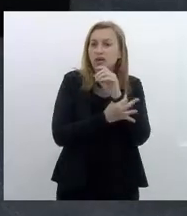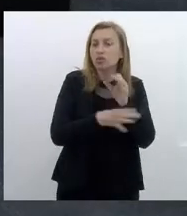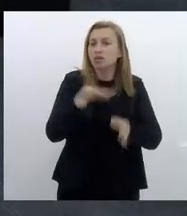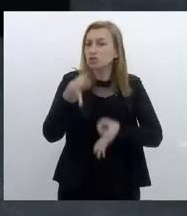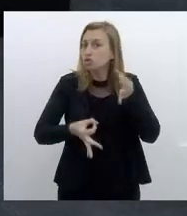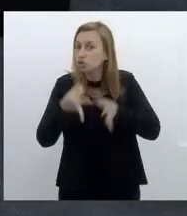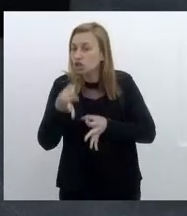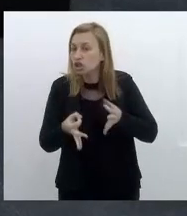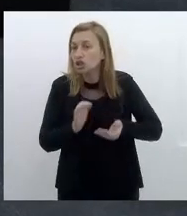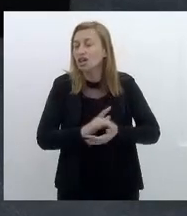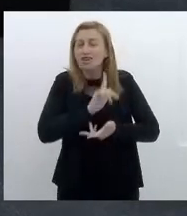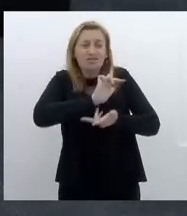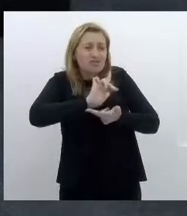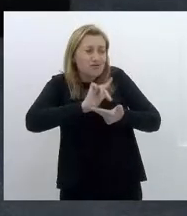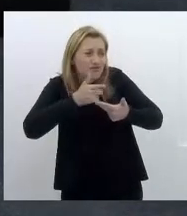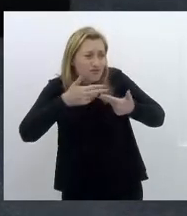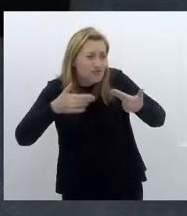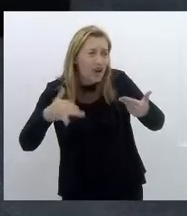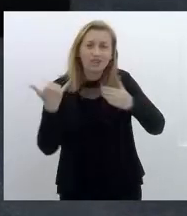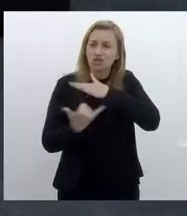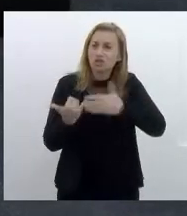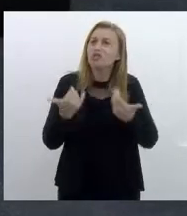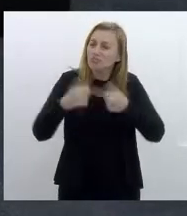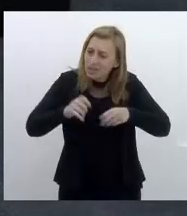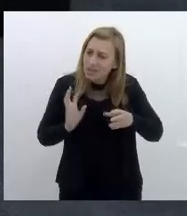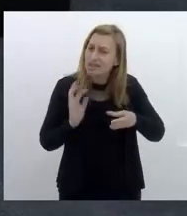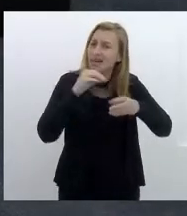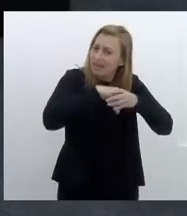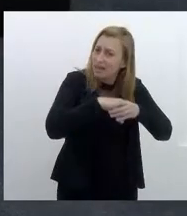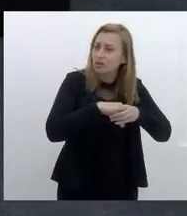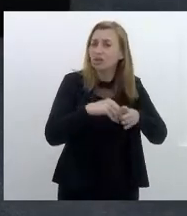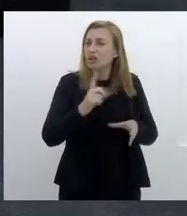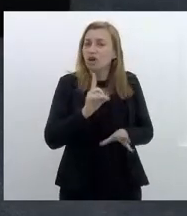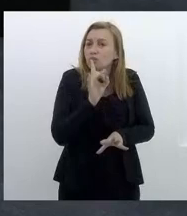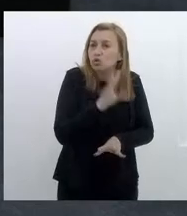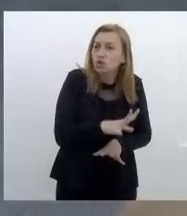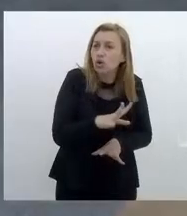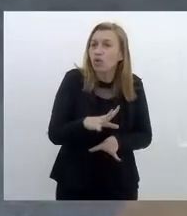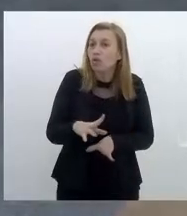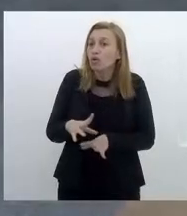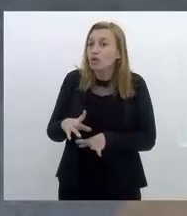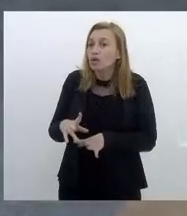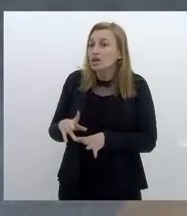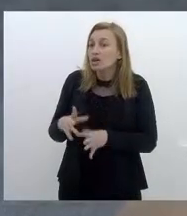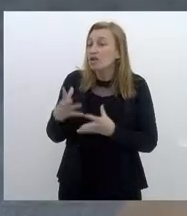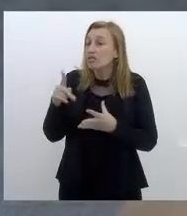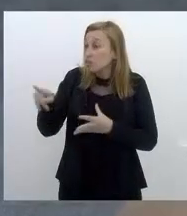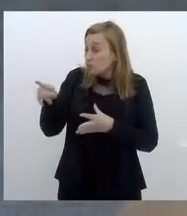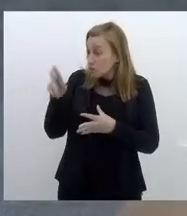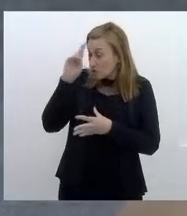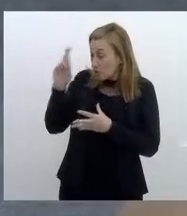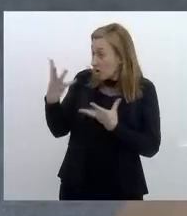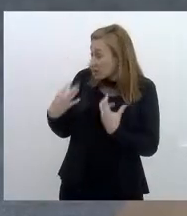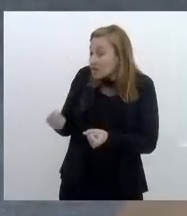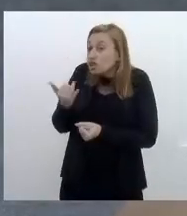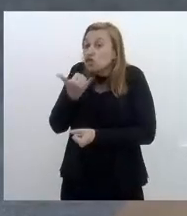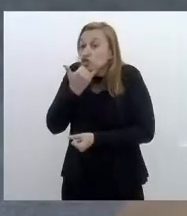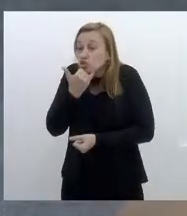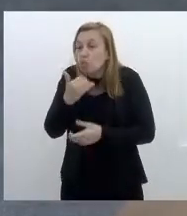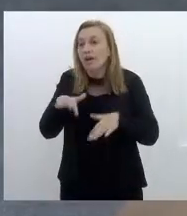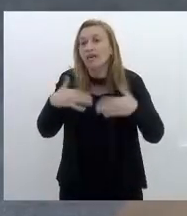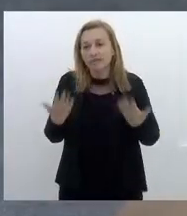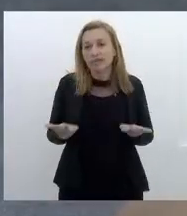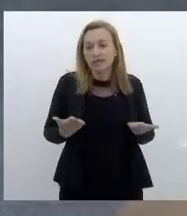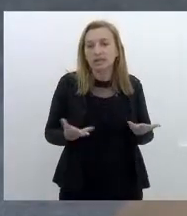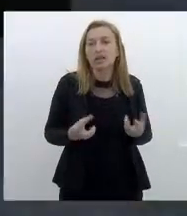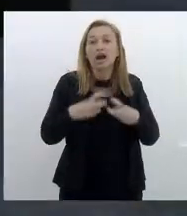jurídica tem diversos institutos que tem que ser aplicado não só o que lhe convém Me desculpe enfim